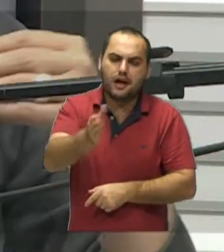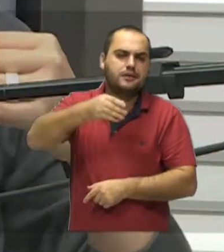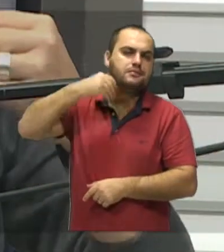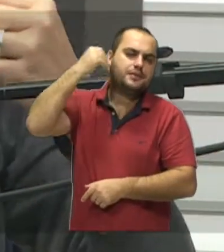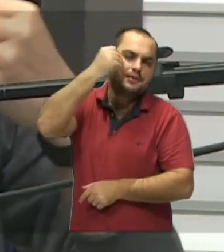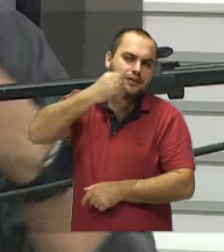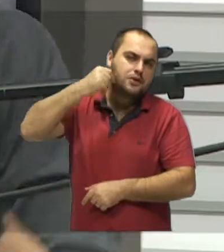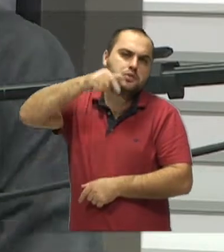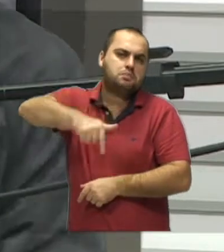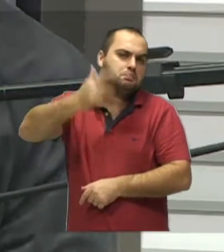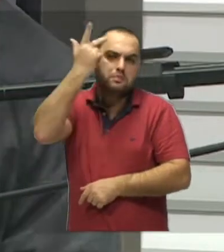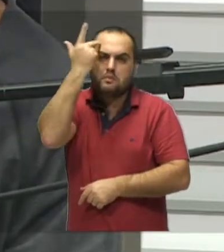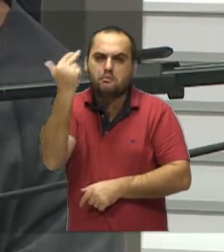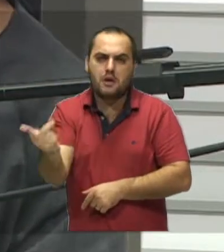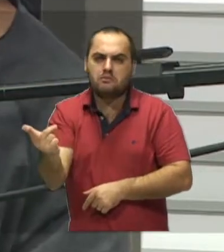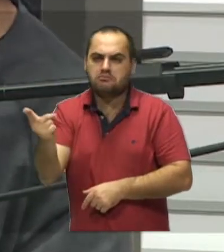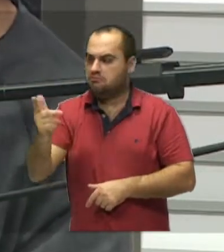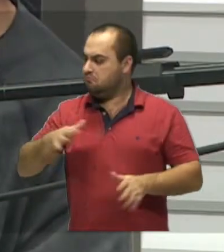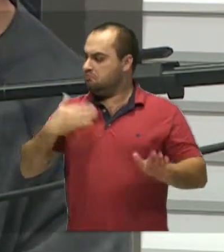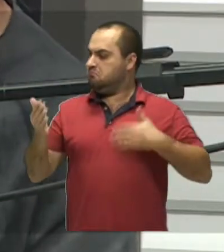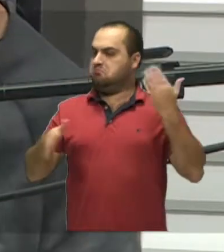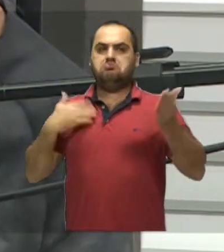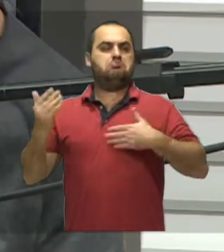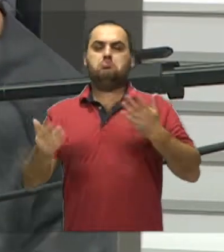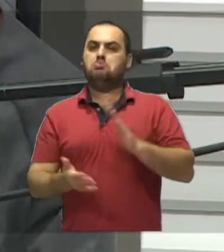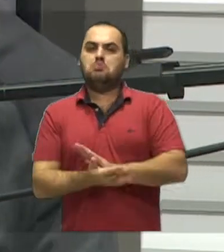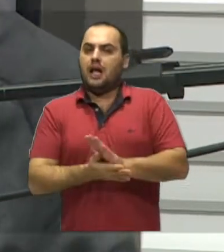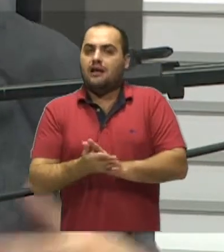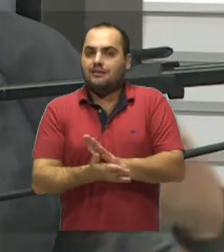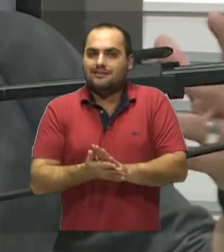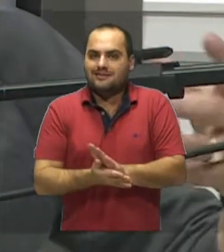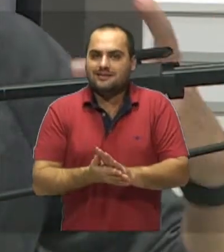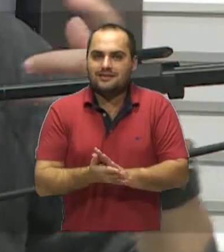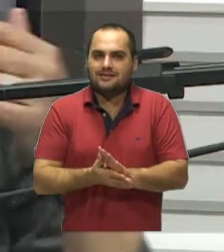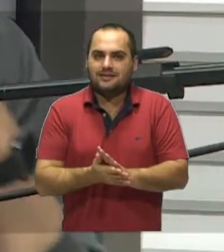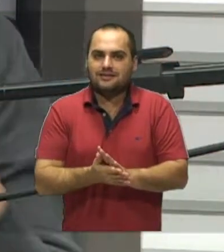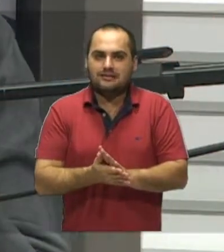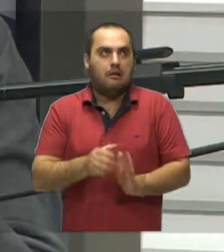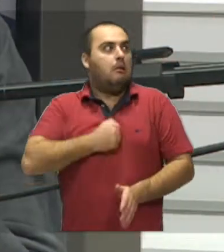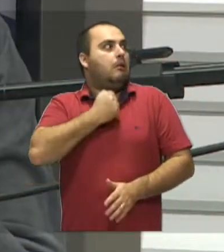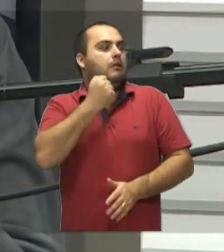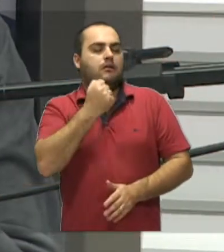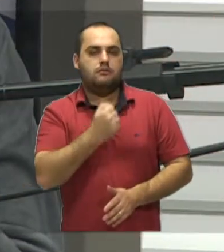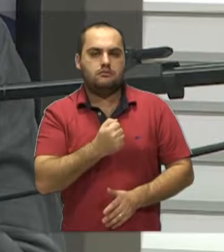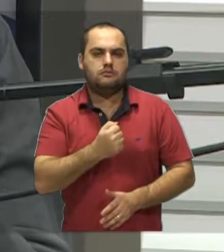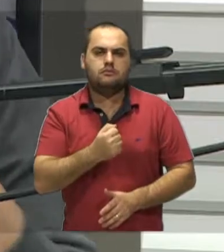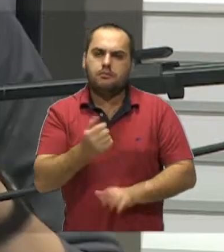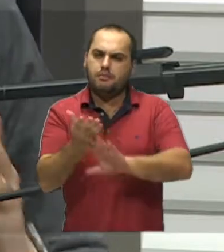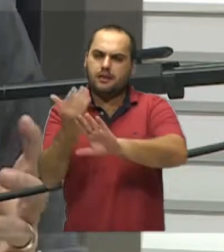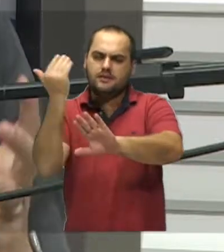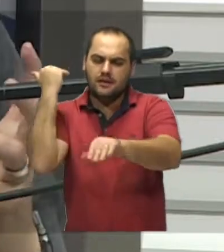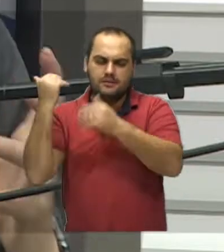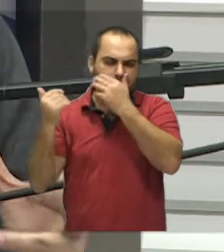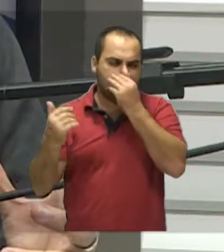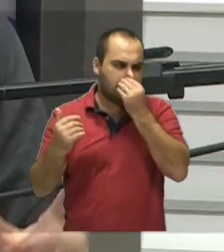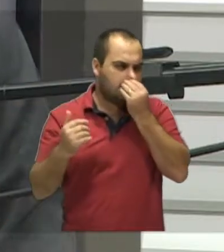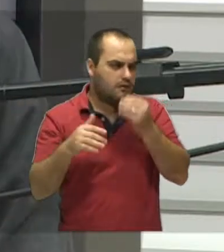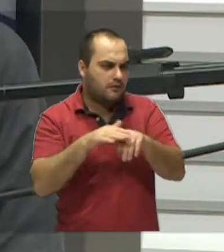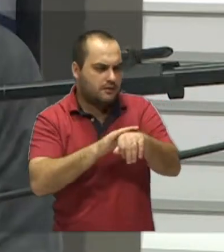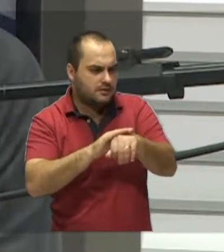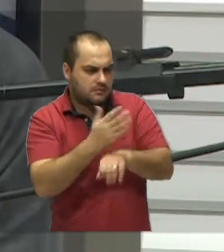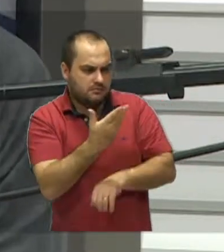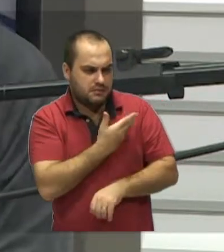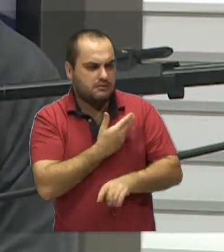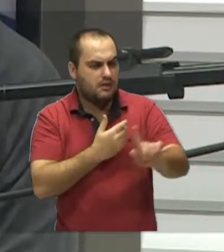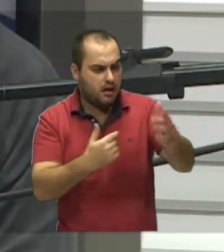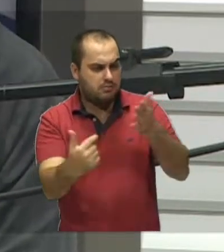Então, aquilo nem me assustava muito, sabe? Engraçado, hoje a gente... Outro dia eu estava conversando com uma amiga, mas você não fica nervosa? Eu